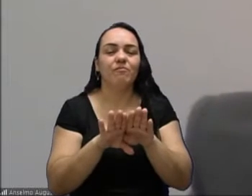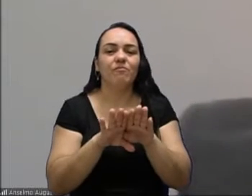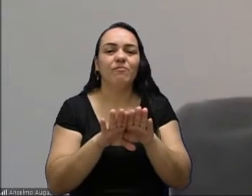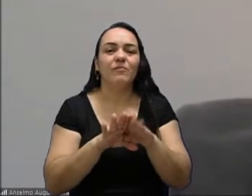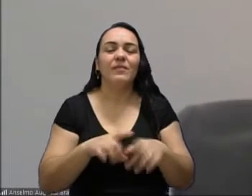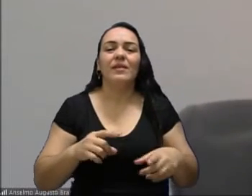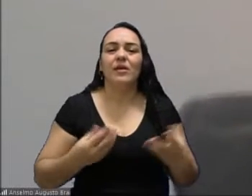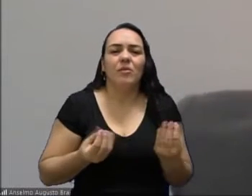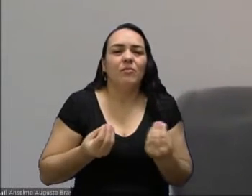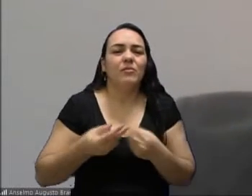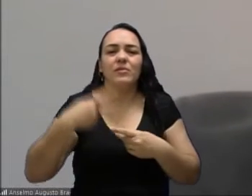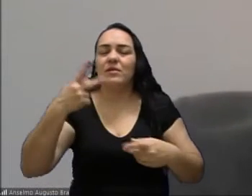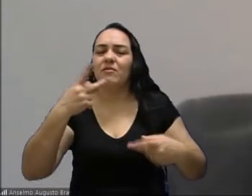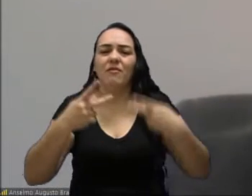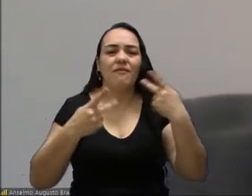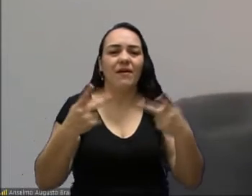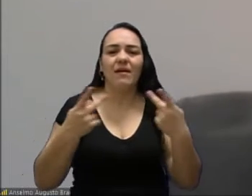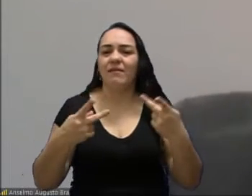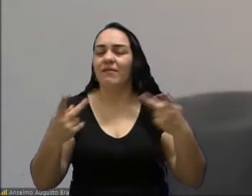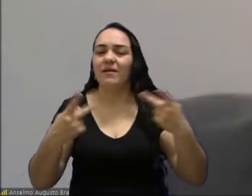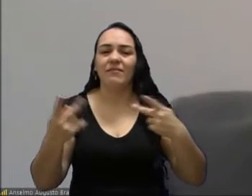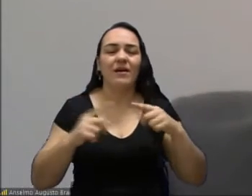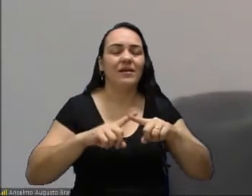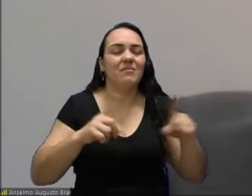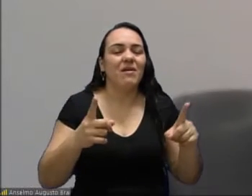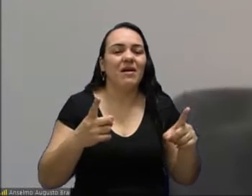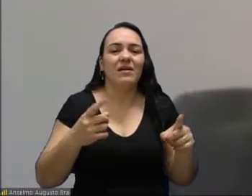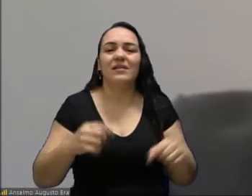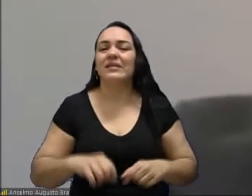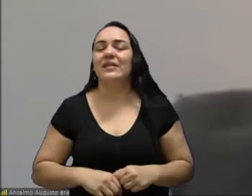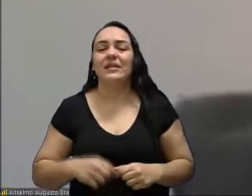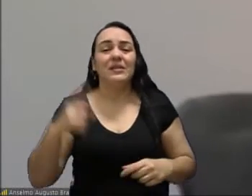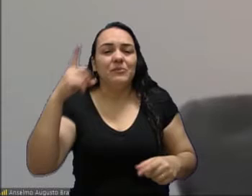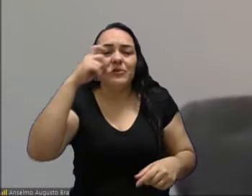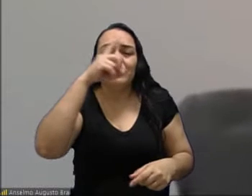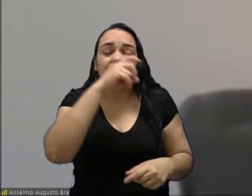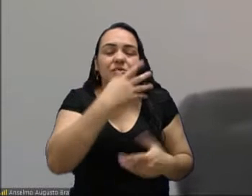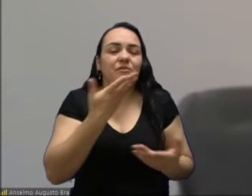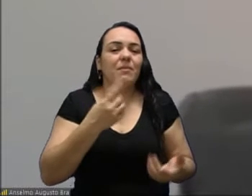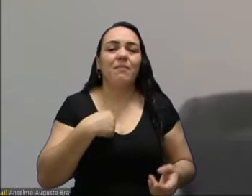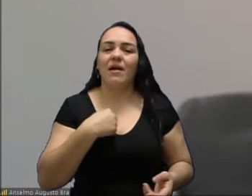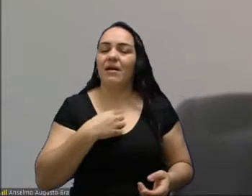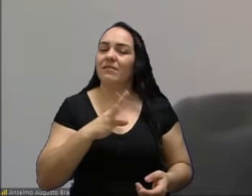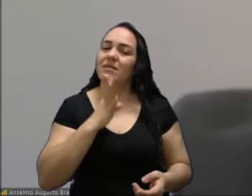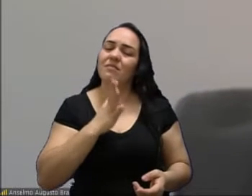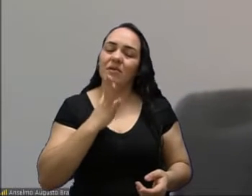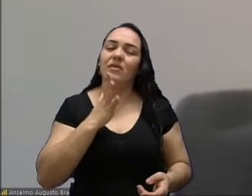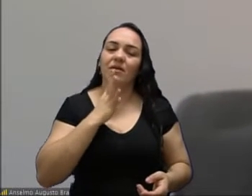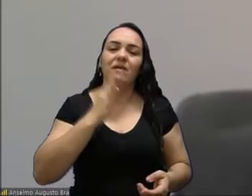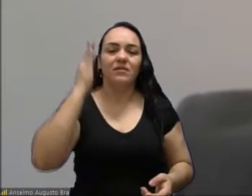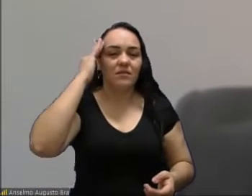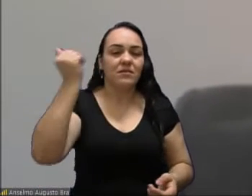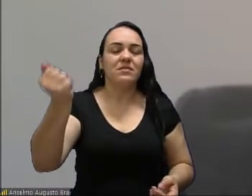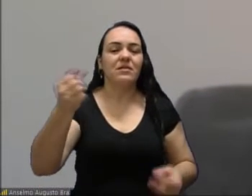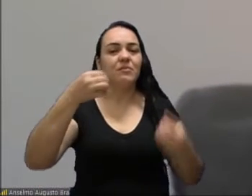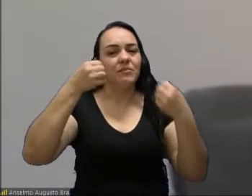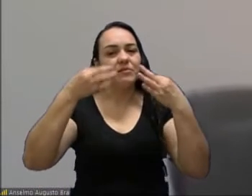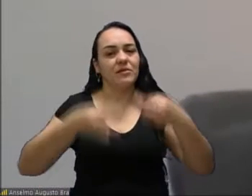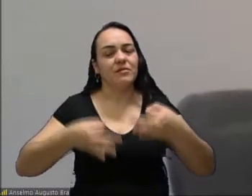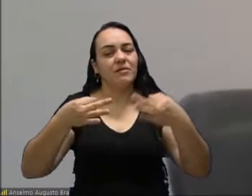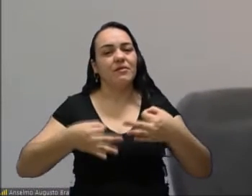nos bastidores, isso e aquilo, em desumanidade, em aquilo. Quem me conhece sabe. Então, assim, eu tenho, né,